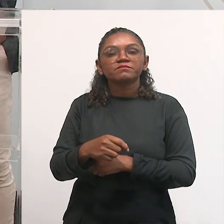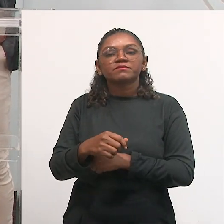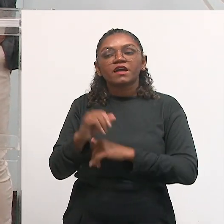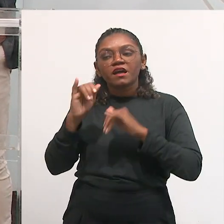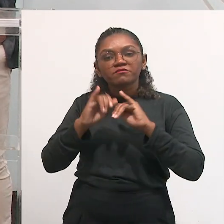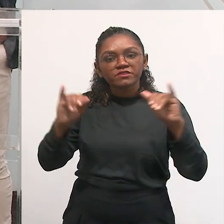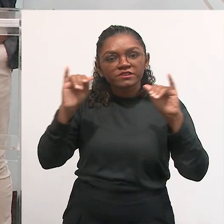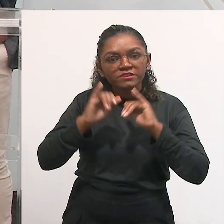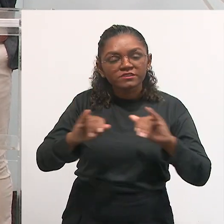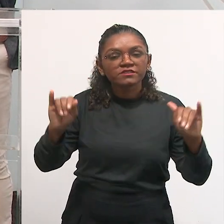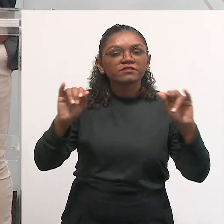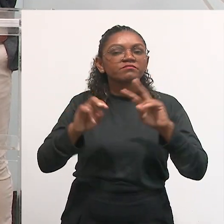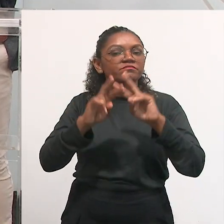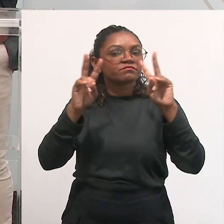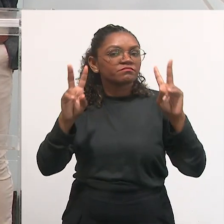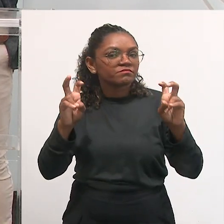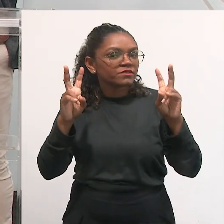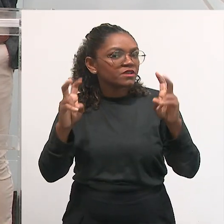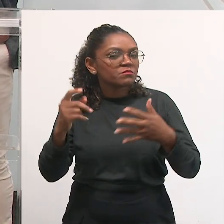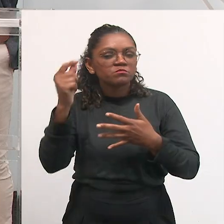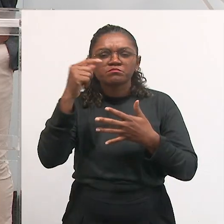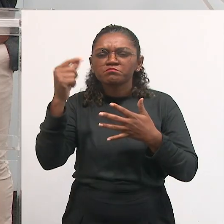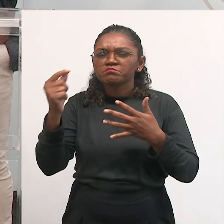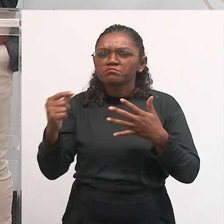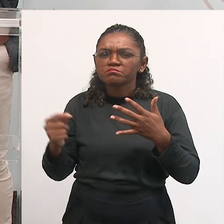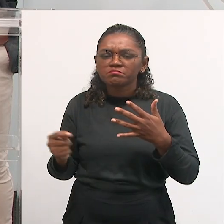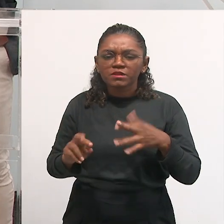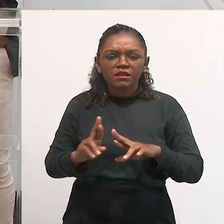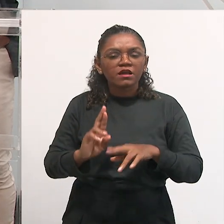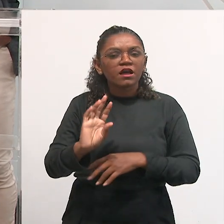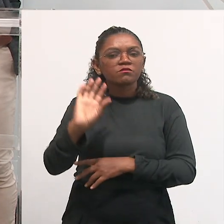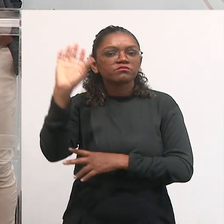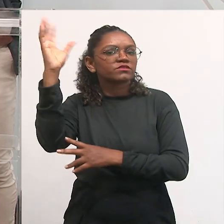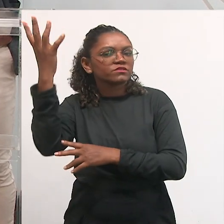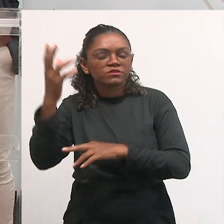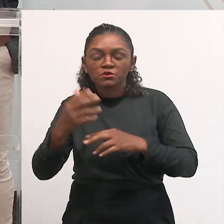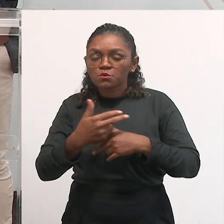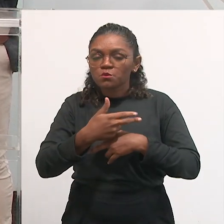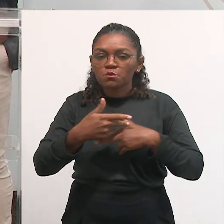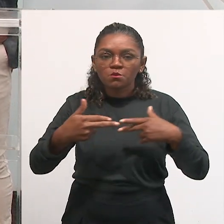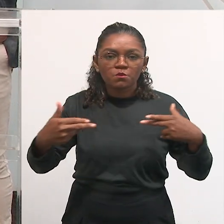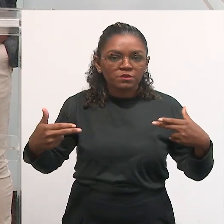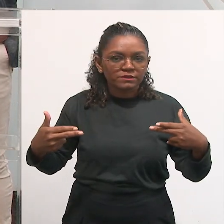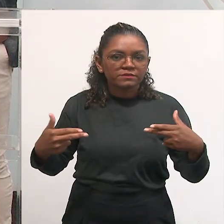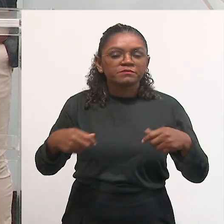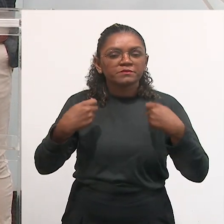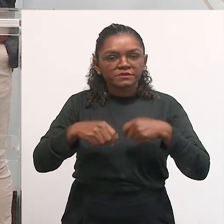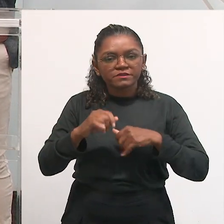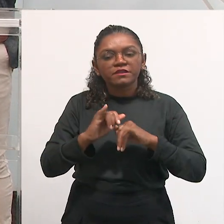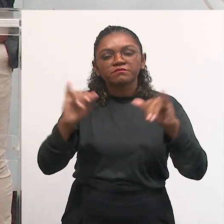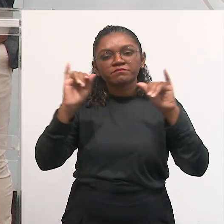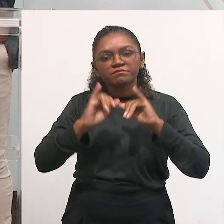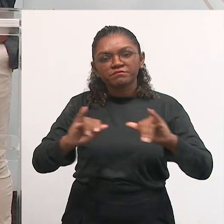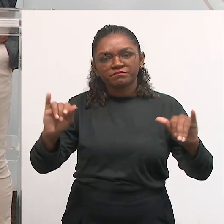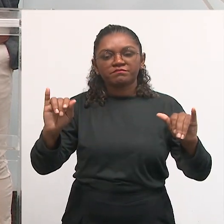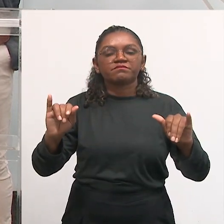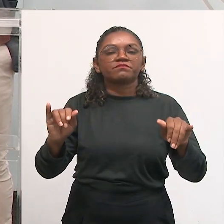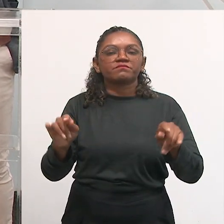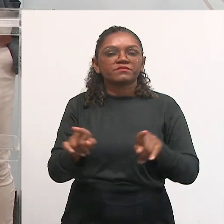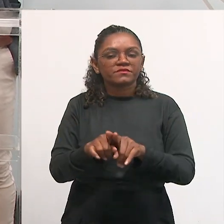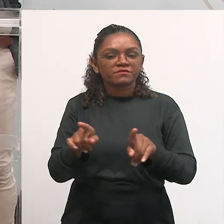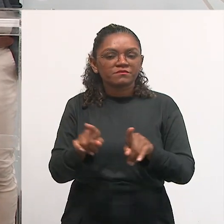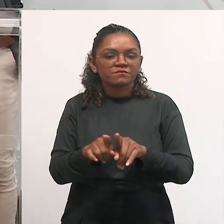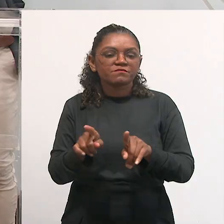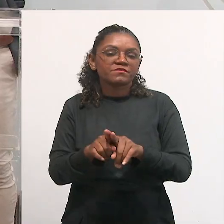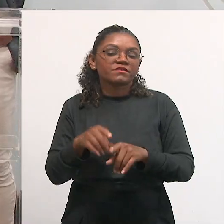informados sobre qualquer adversidade que o projeto passe, ou qualquer adversidade que ele